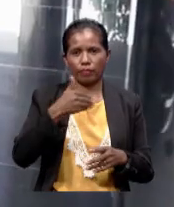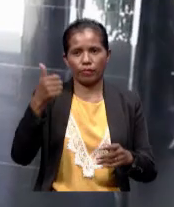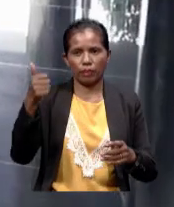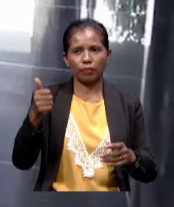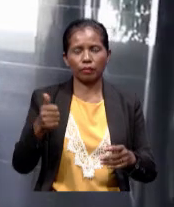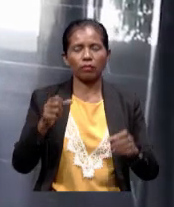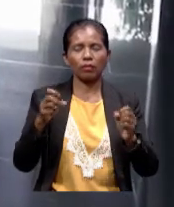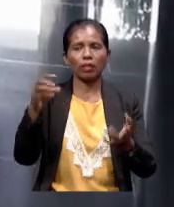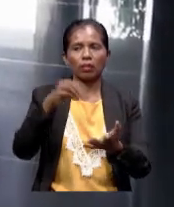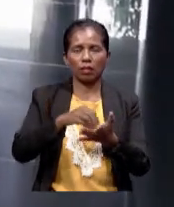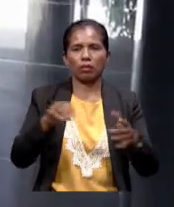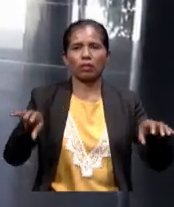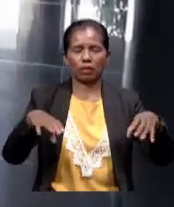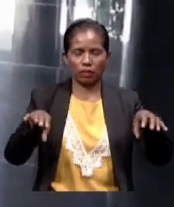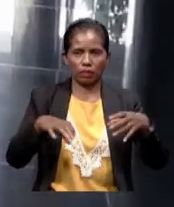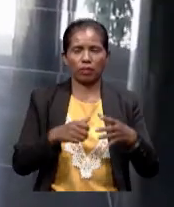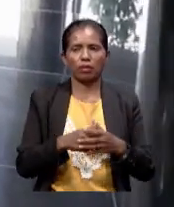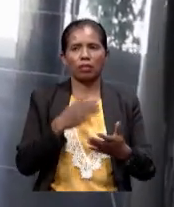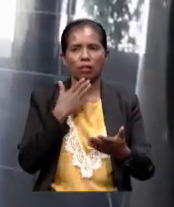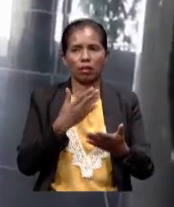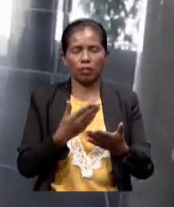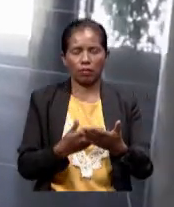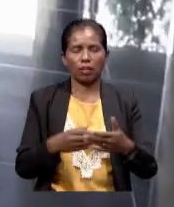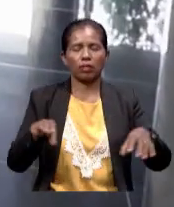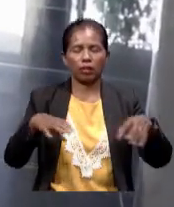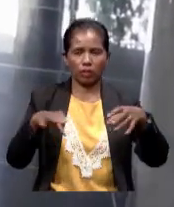bele acomoda serviço ba missão